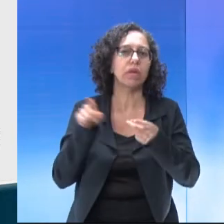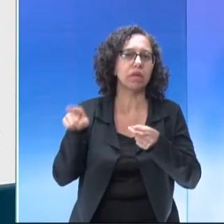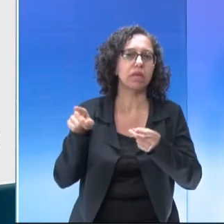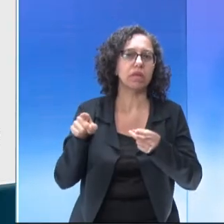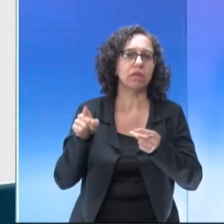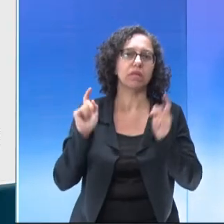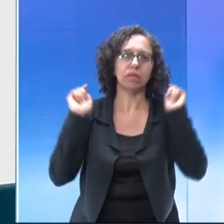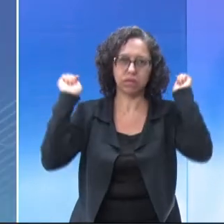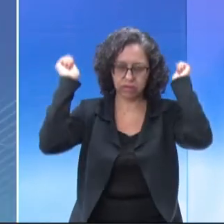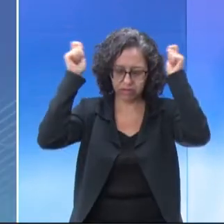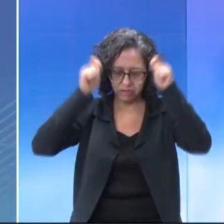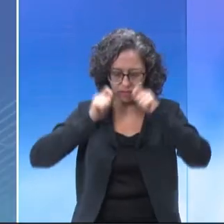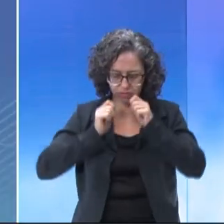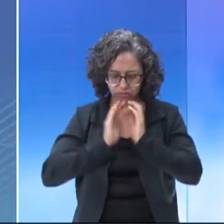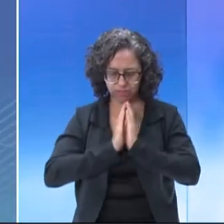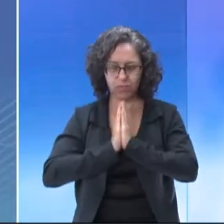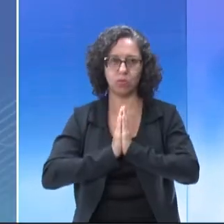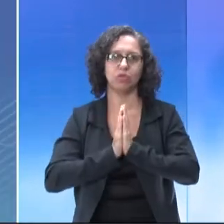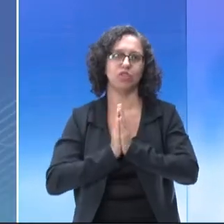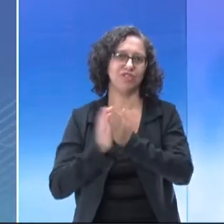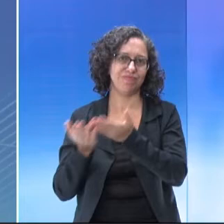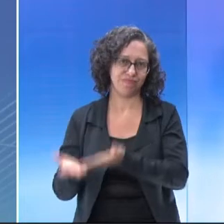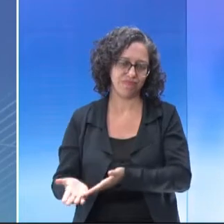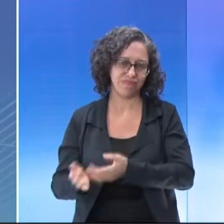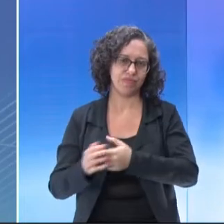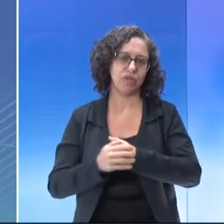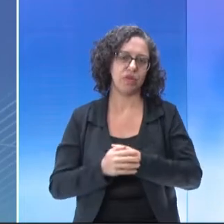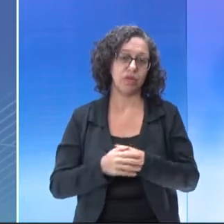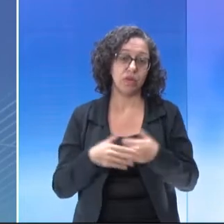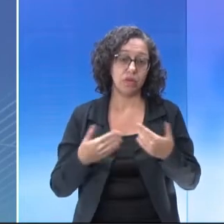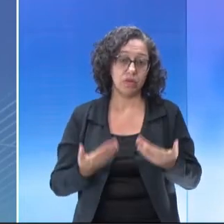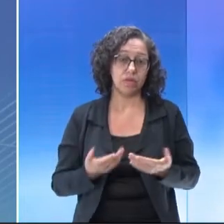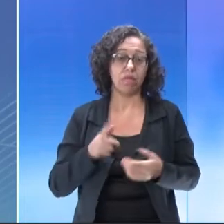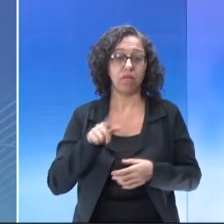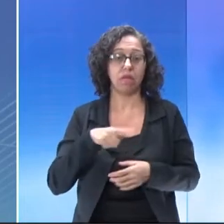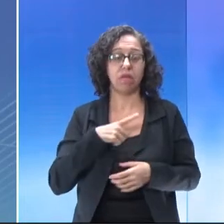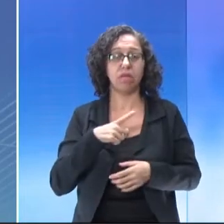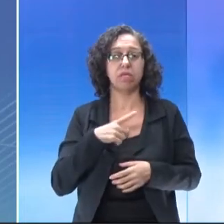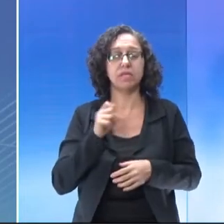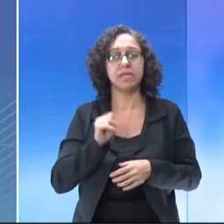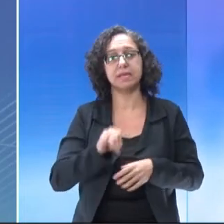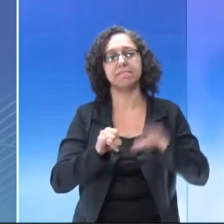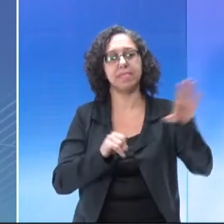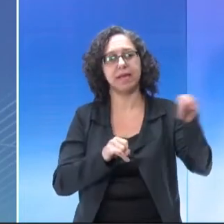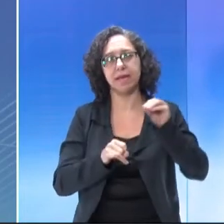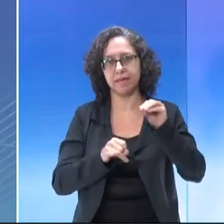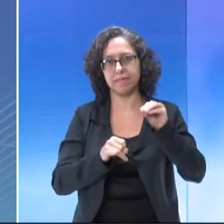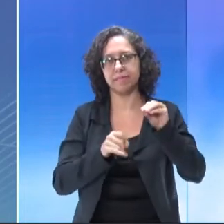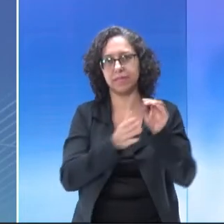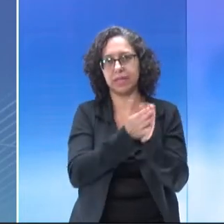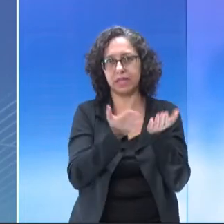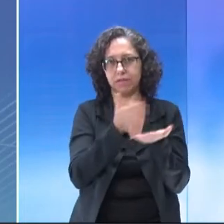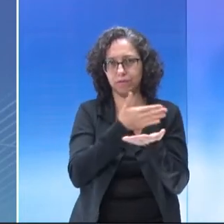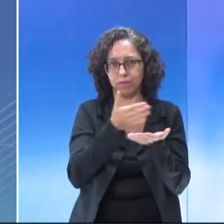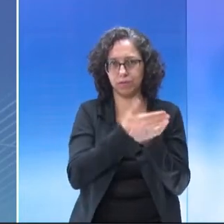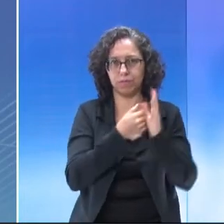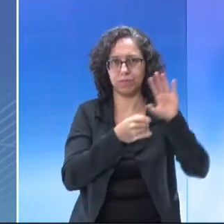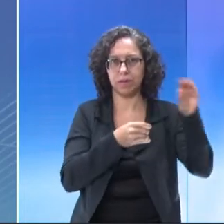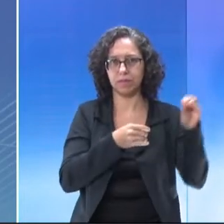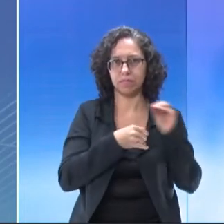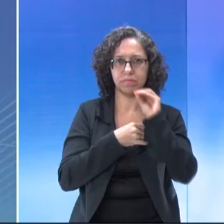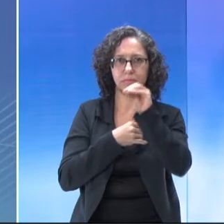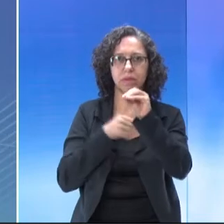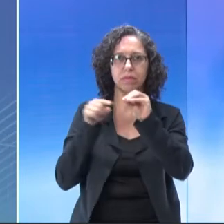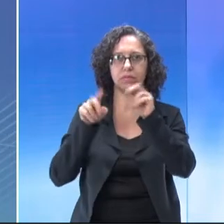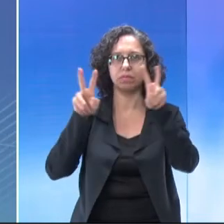eu vou fazer uma citação de um trecho, de uma parte de um texto, então eu coloco aspas. Então, quando eu